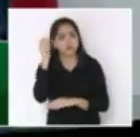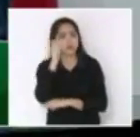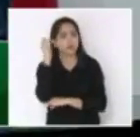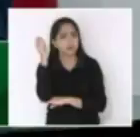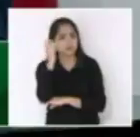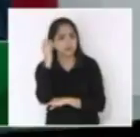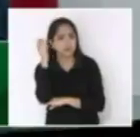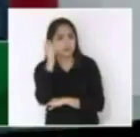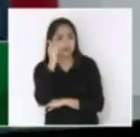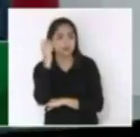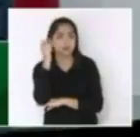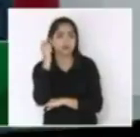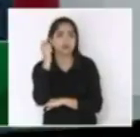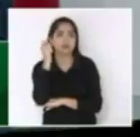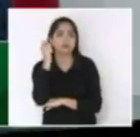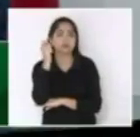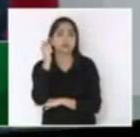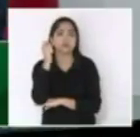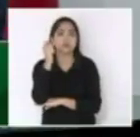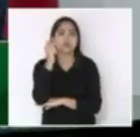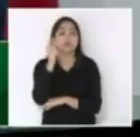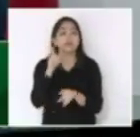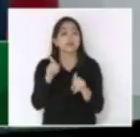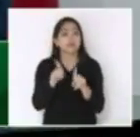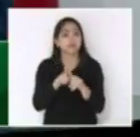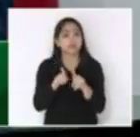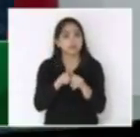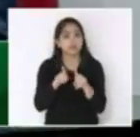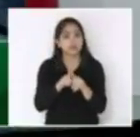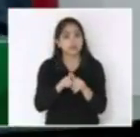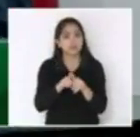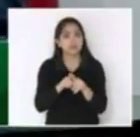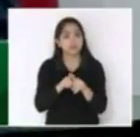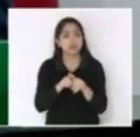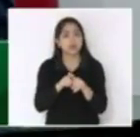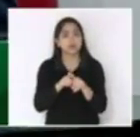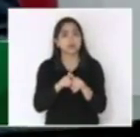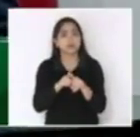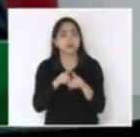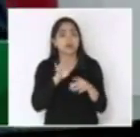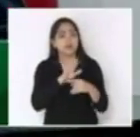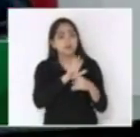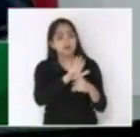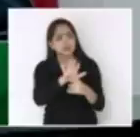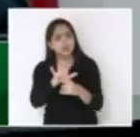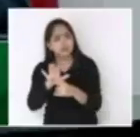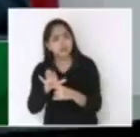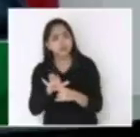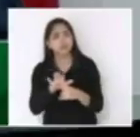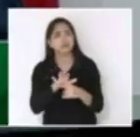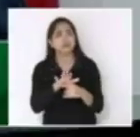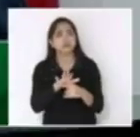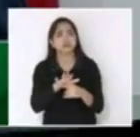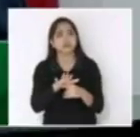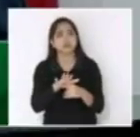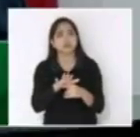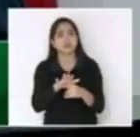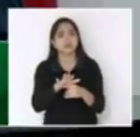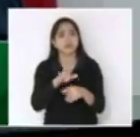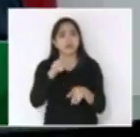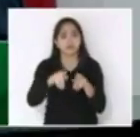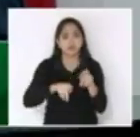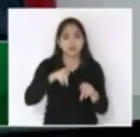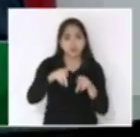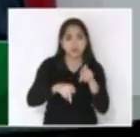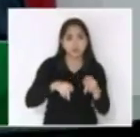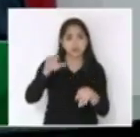Grande e reconhecer a grande contribuição que essa cultura dá para os povos do Sul e